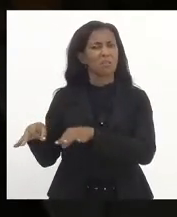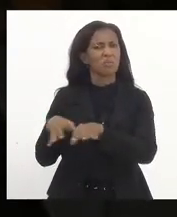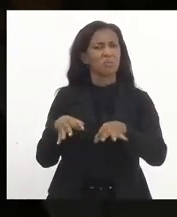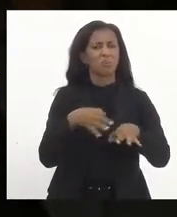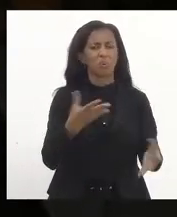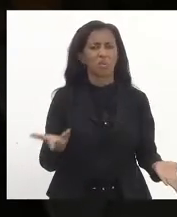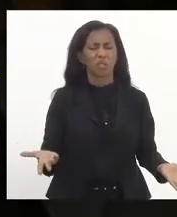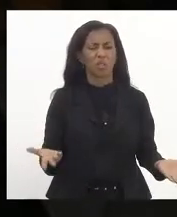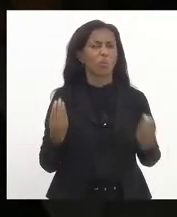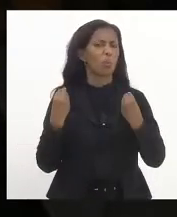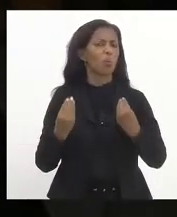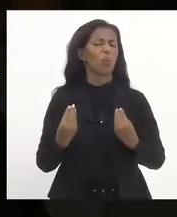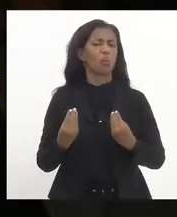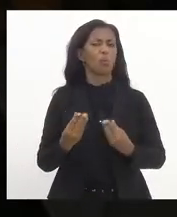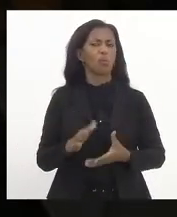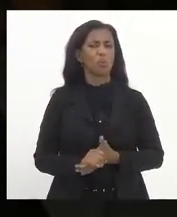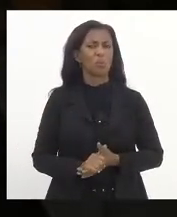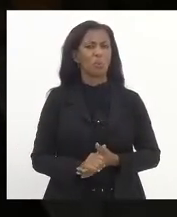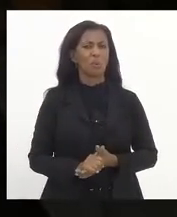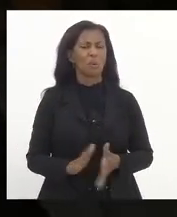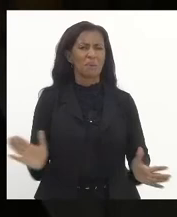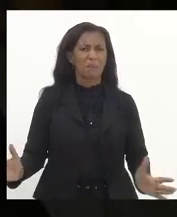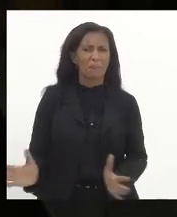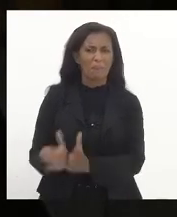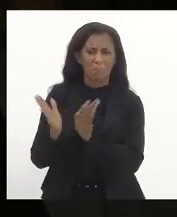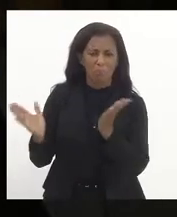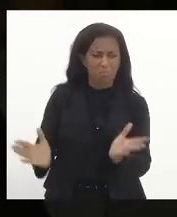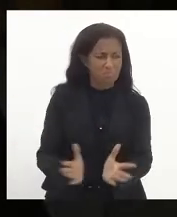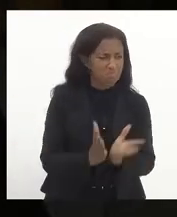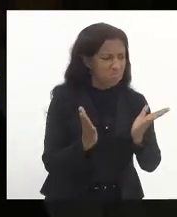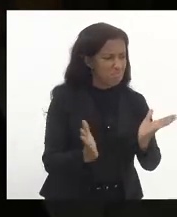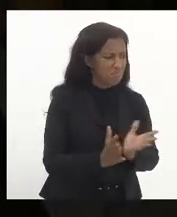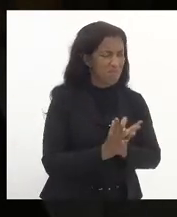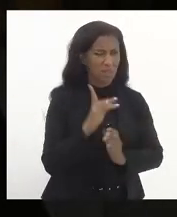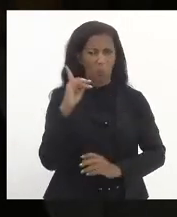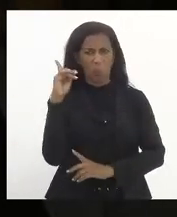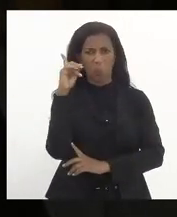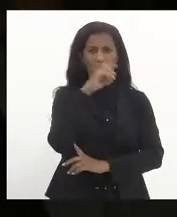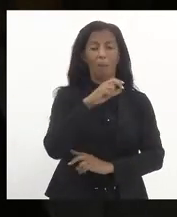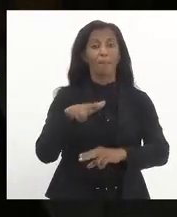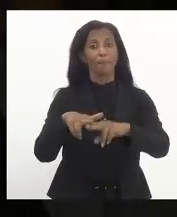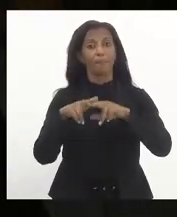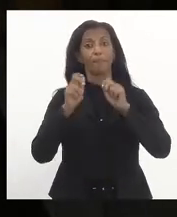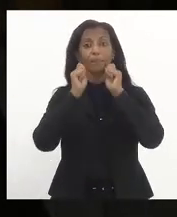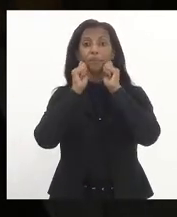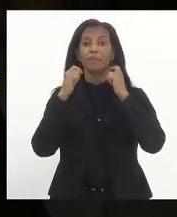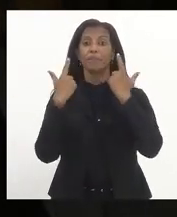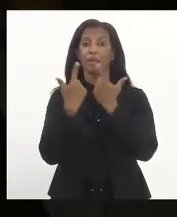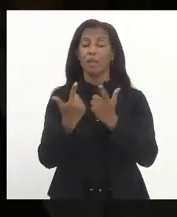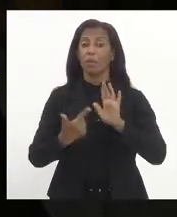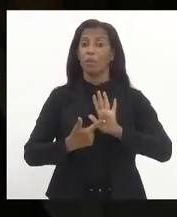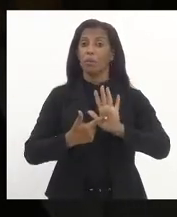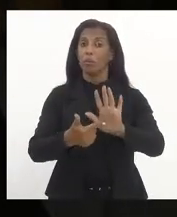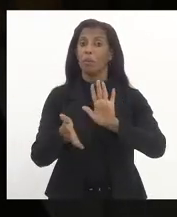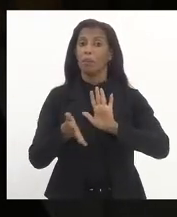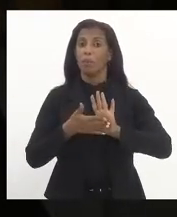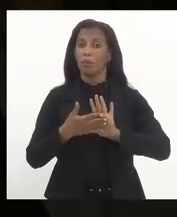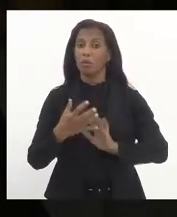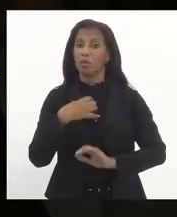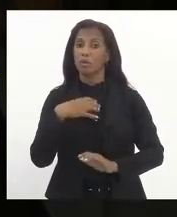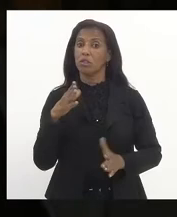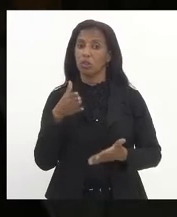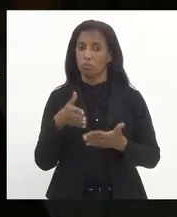que conviva com essa miserabilidade, essa pobreza extrema, e por isso a Assembleia Legislativa apresentou proposta nesse